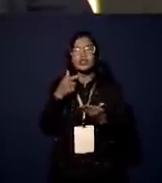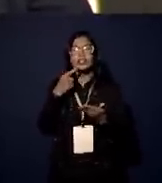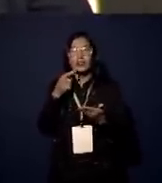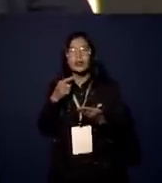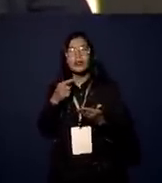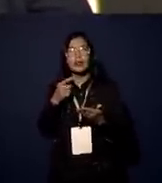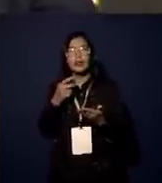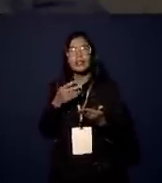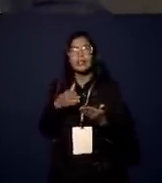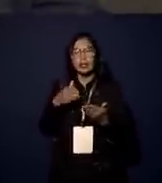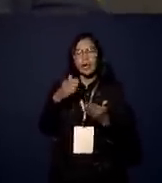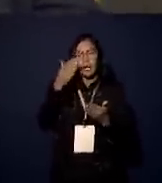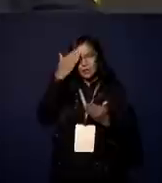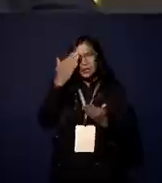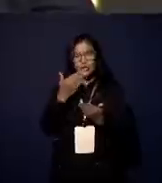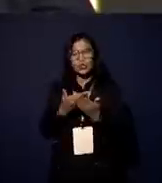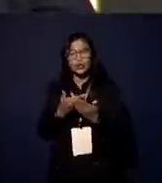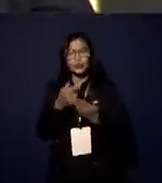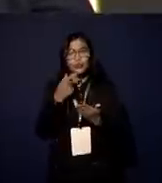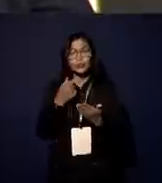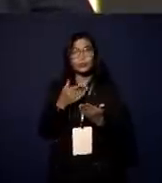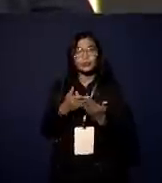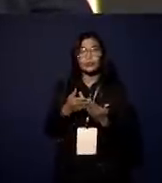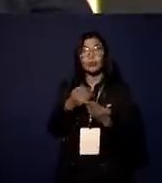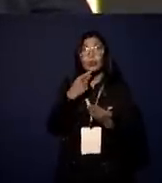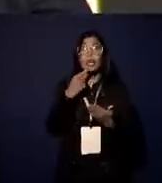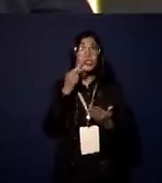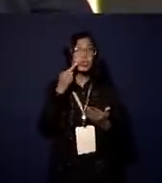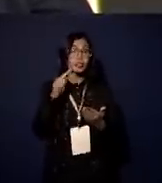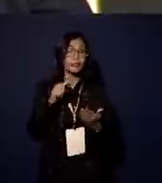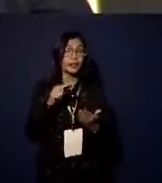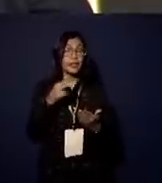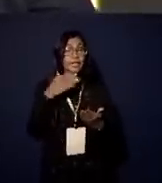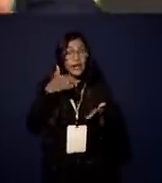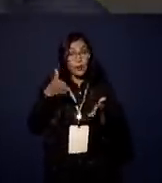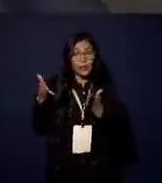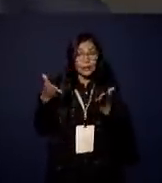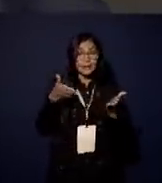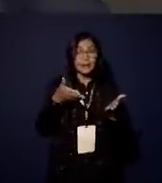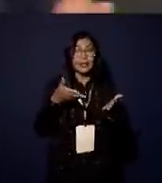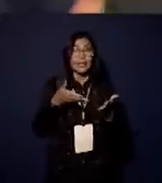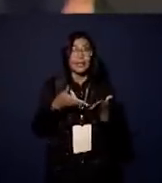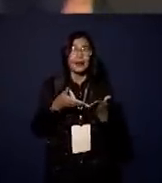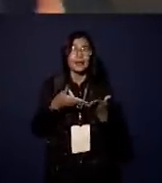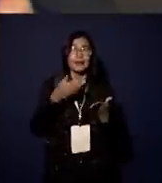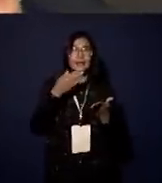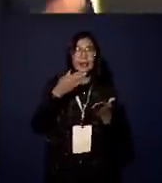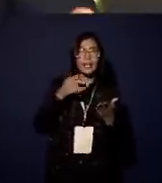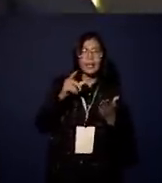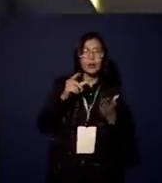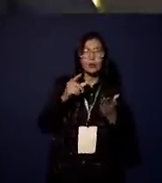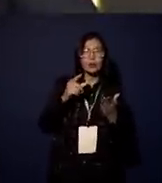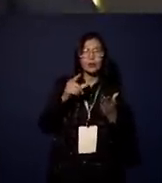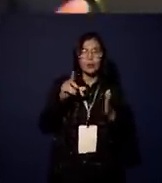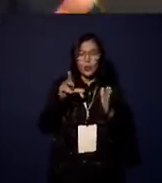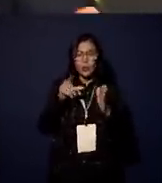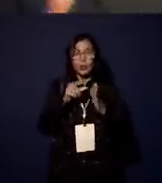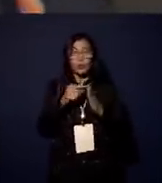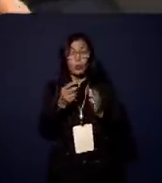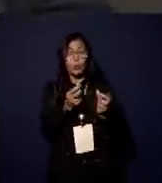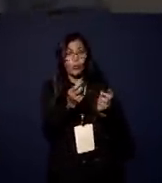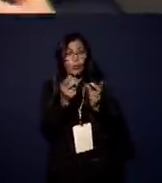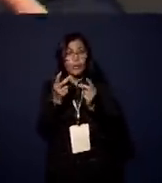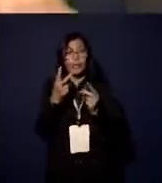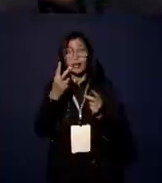vai acabar sendo esse no caso da Via o que a gente tá fazendo nesse momento aqui a gente tem de que tem um vácuo não existe vácuo no varejo